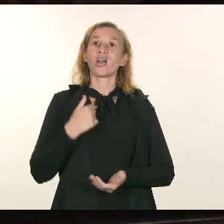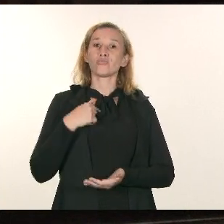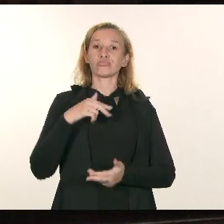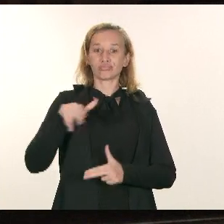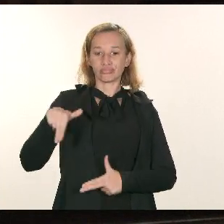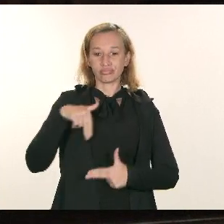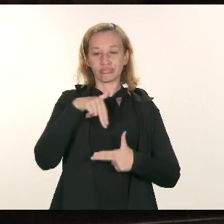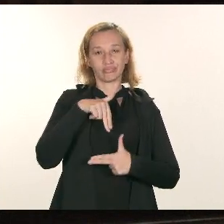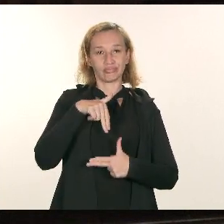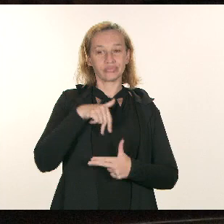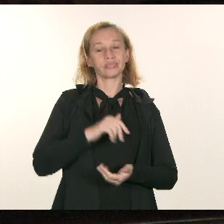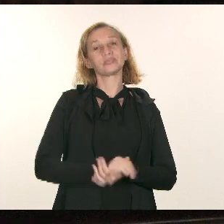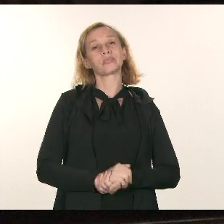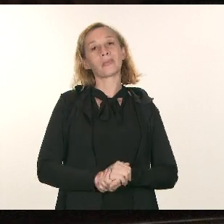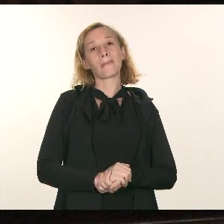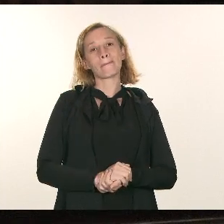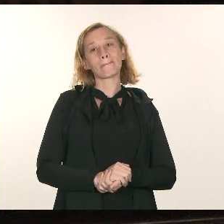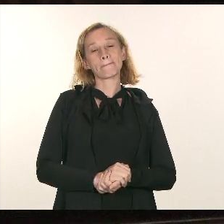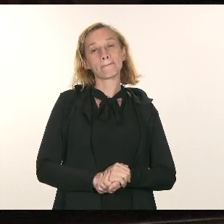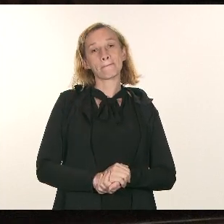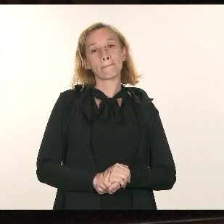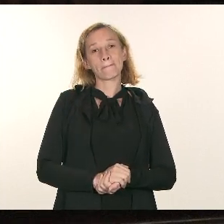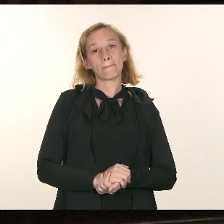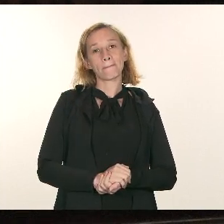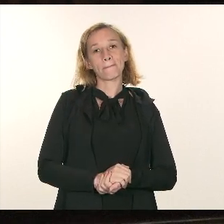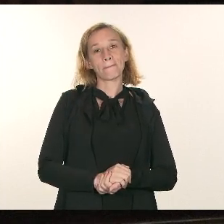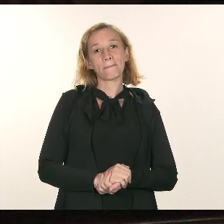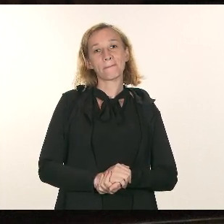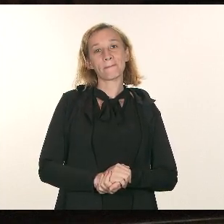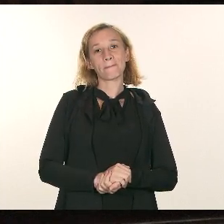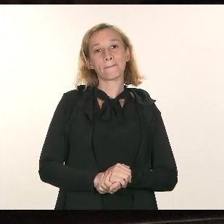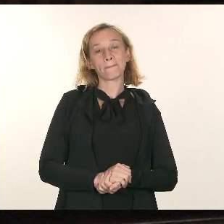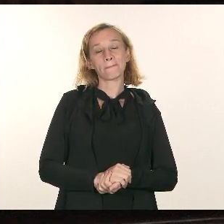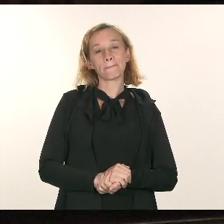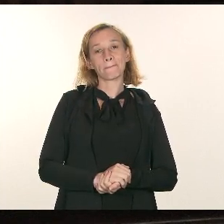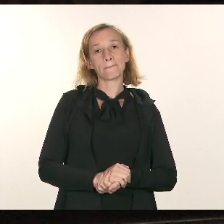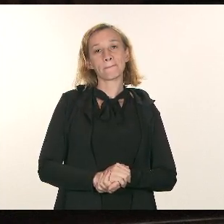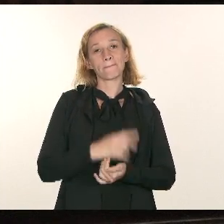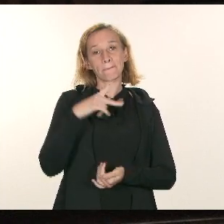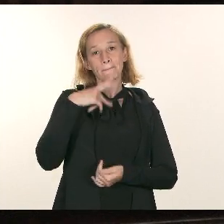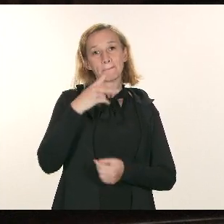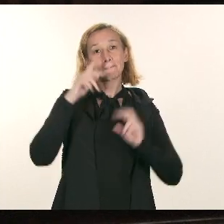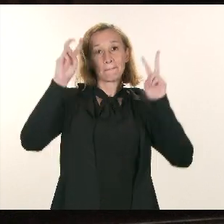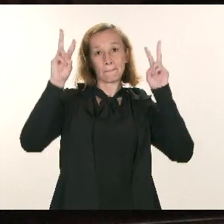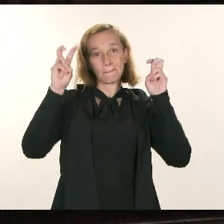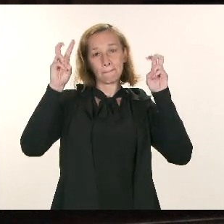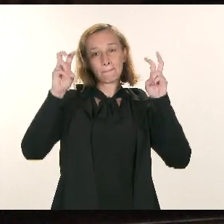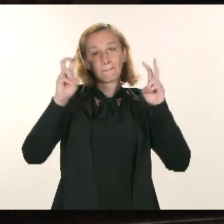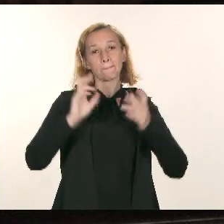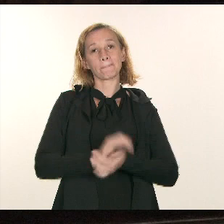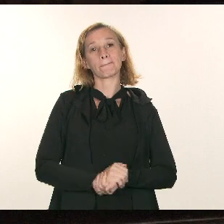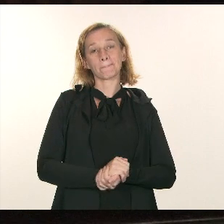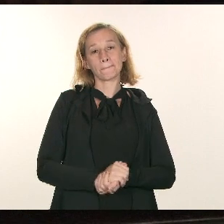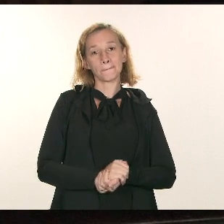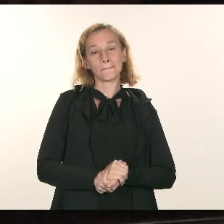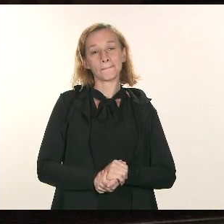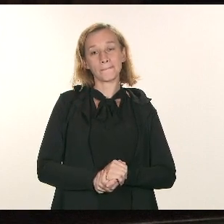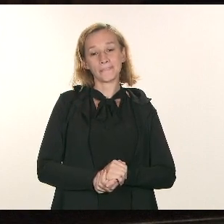inscrevi neste expediente final para tratar de um tema que já